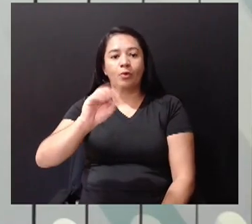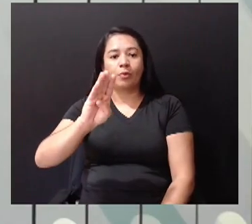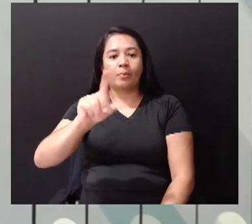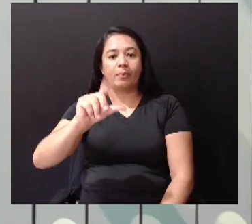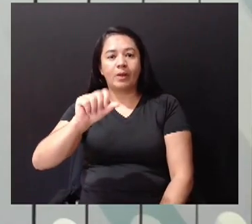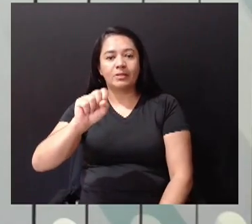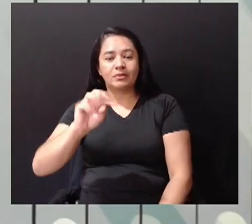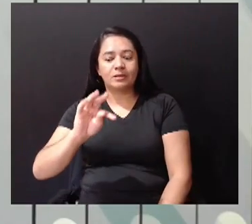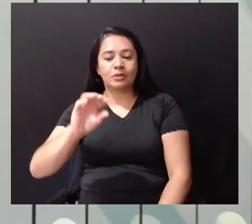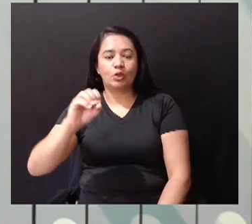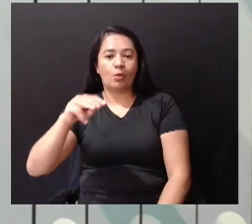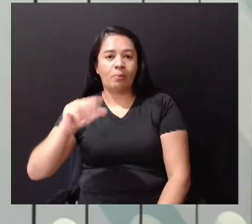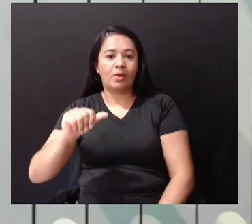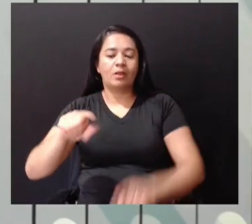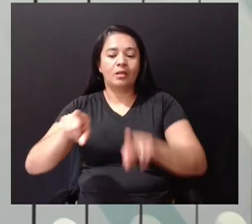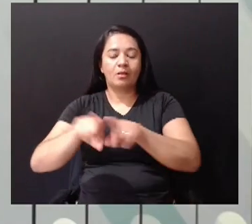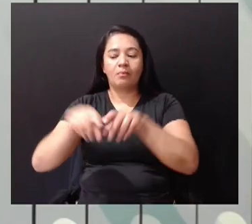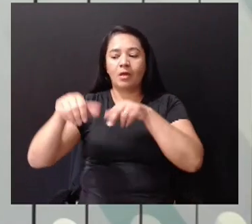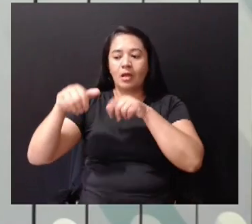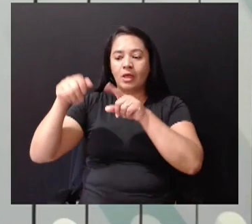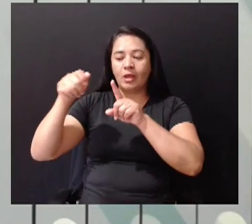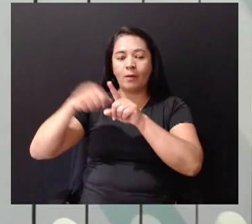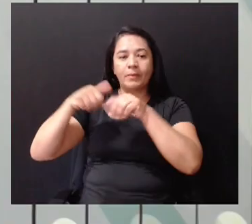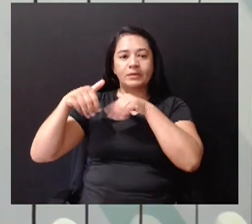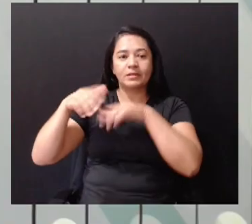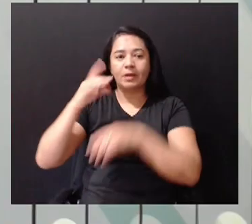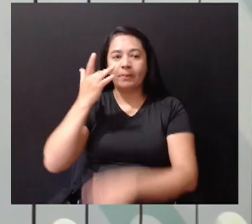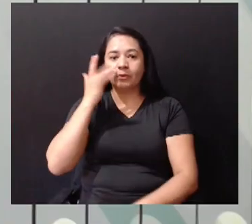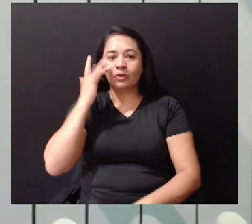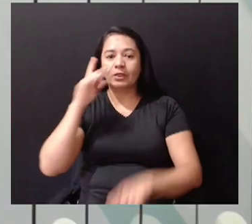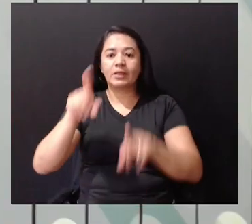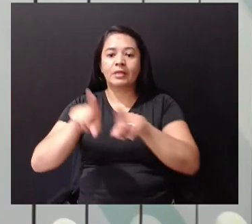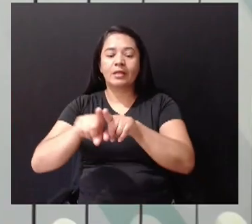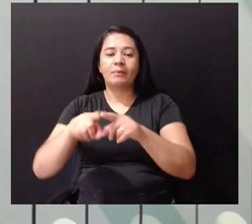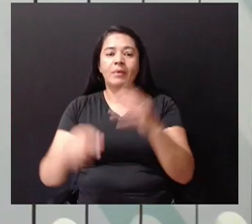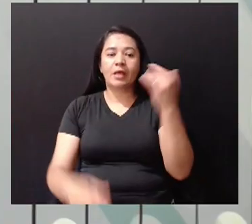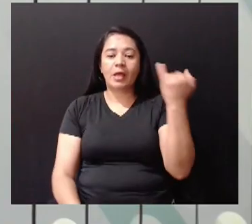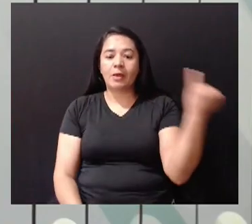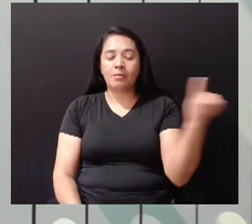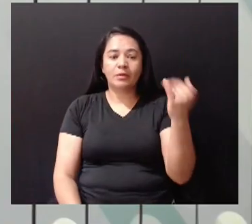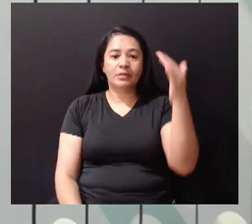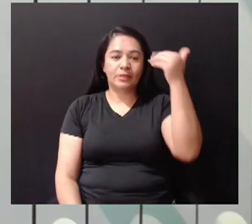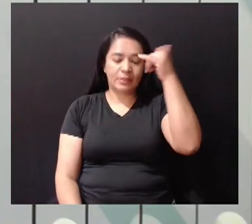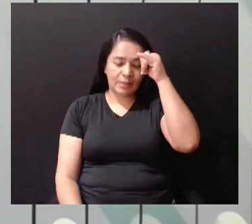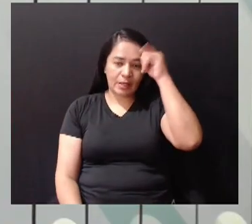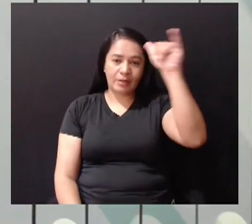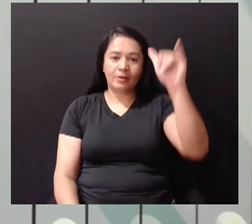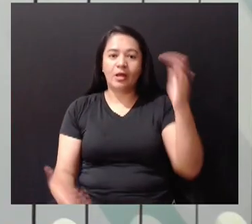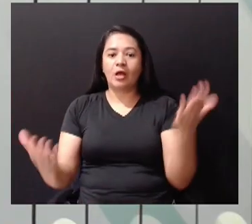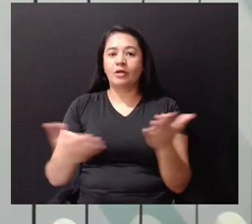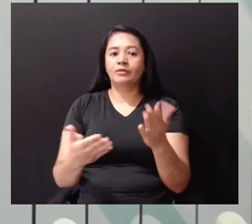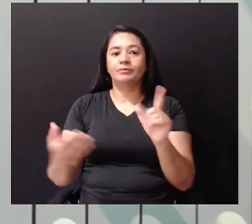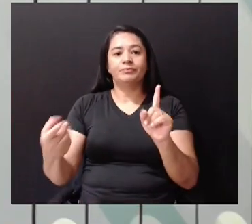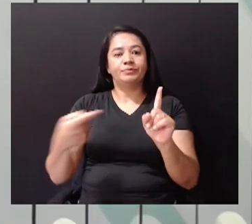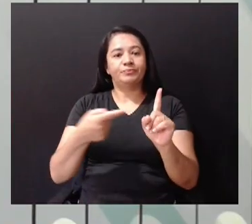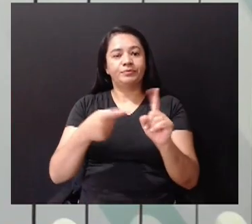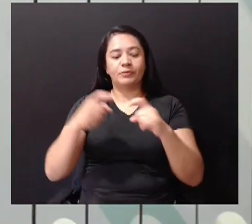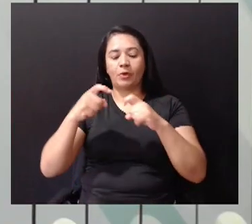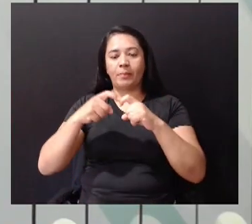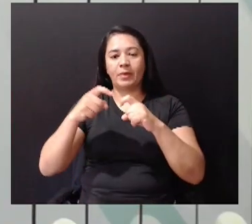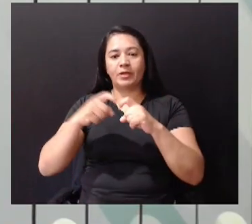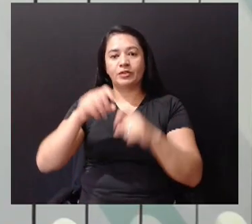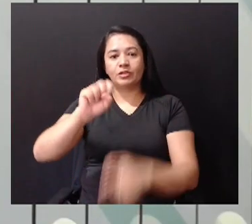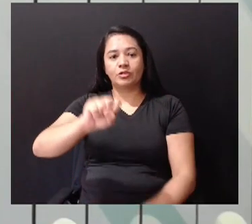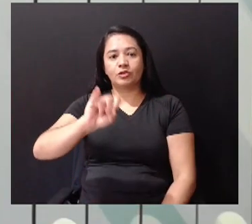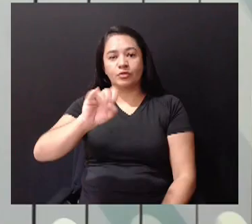também a importância da prevenção, nós vamos receber o Dr. Sidney Epelman. Ele é oncopediatra